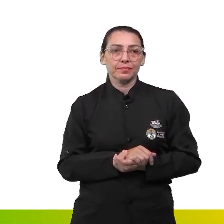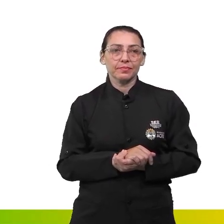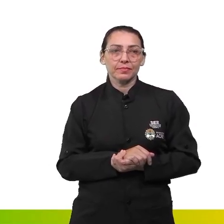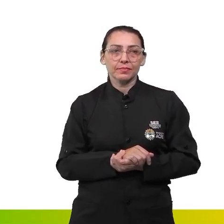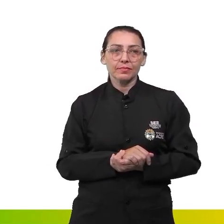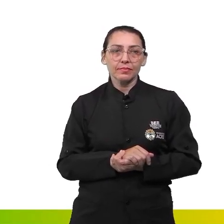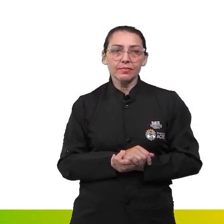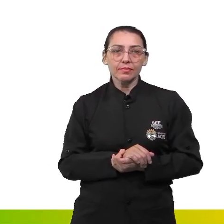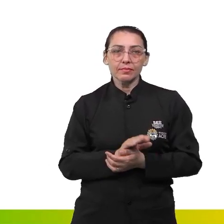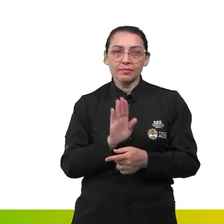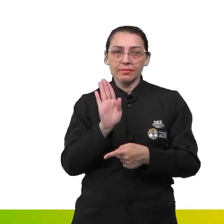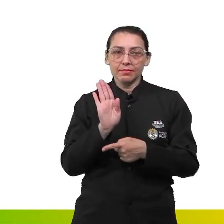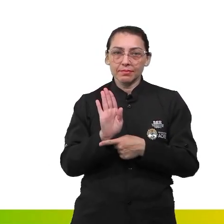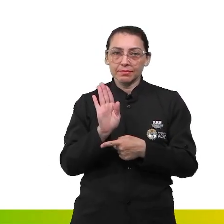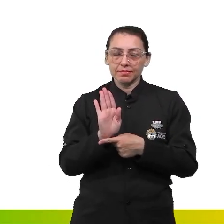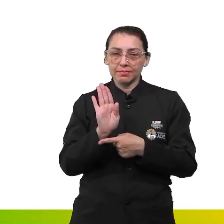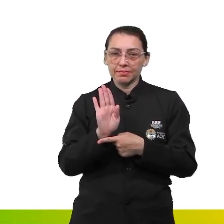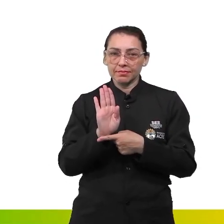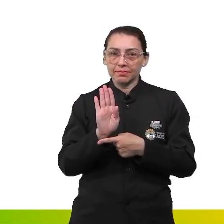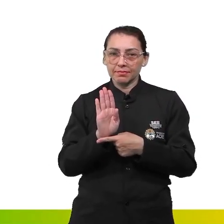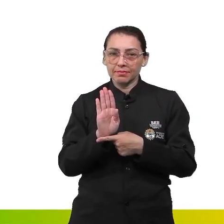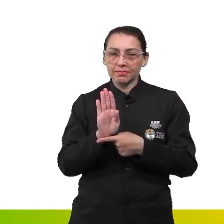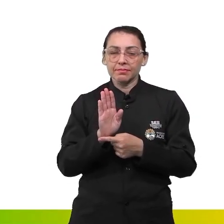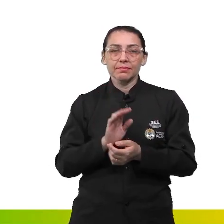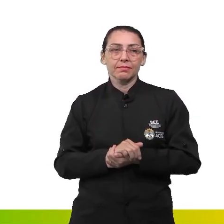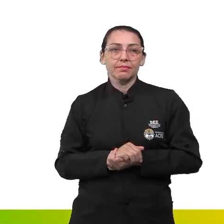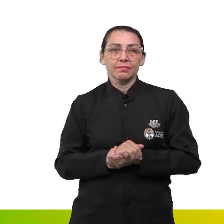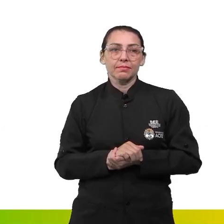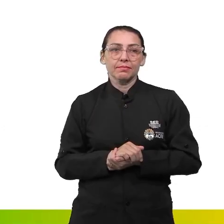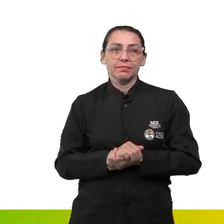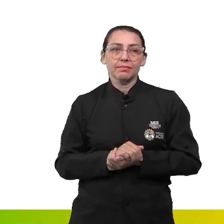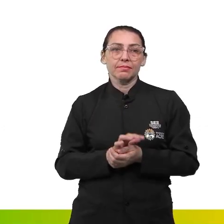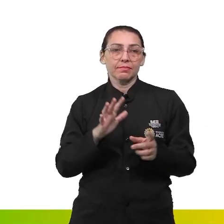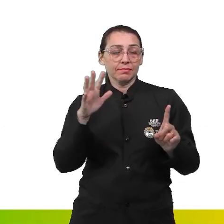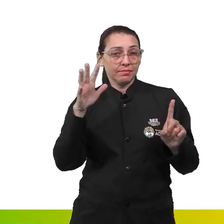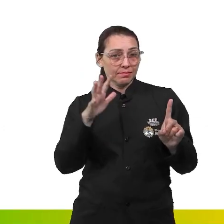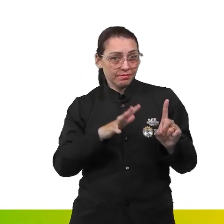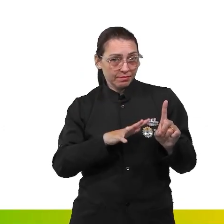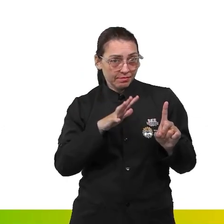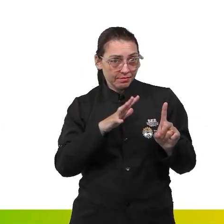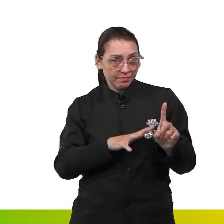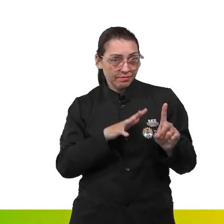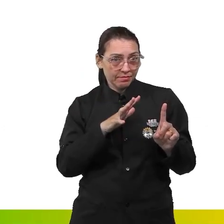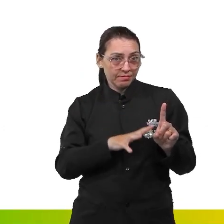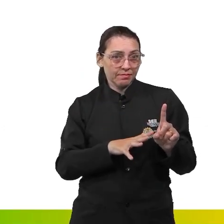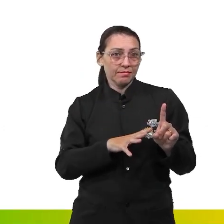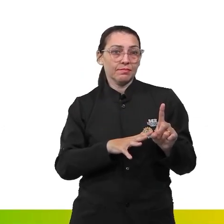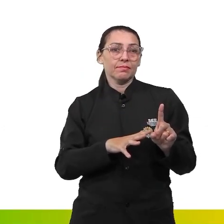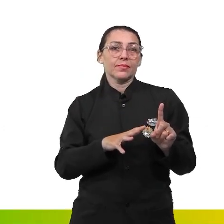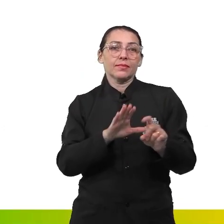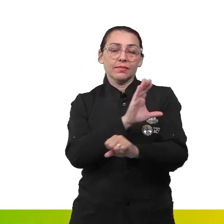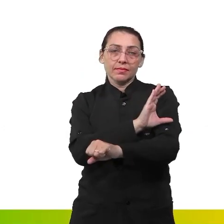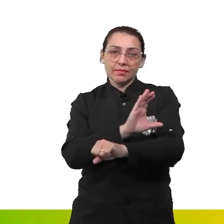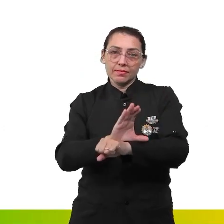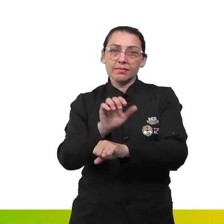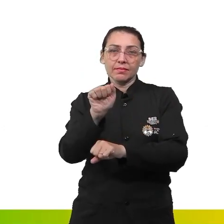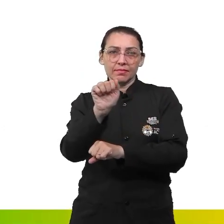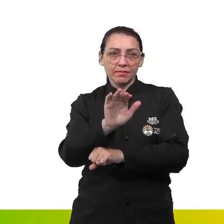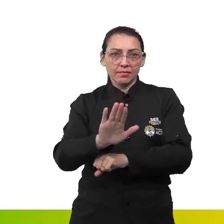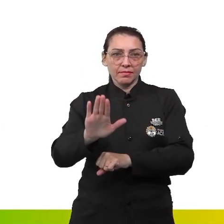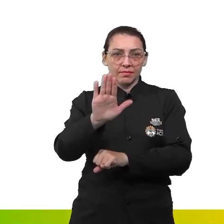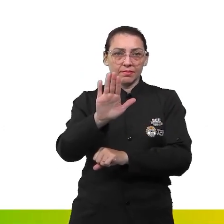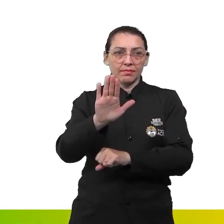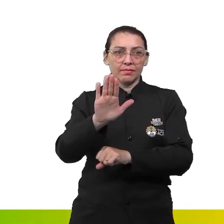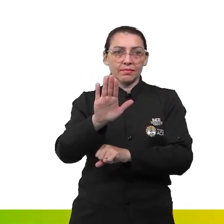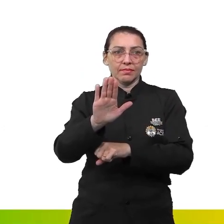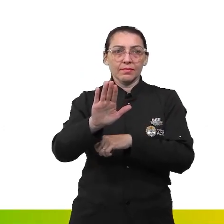fora. Olha a alternativa B, novamente. Influência predominante da cultura asiática em